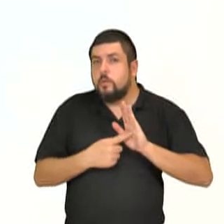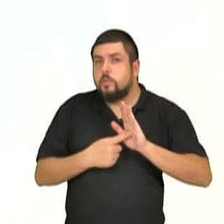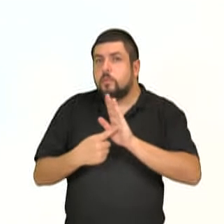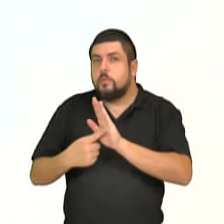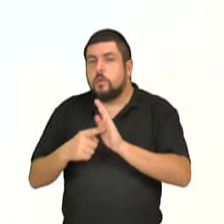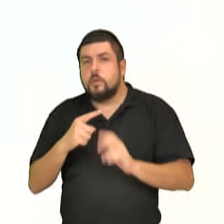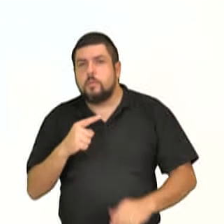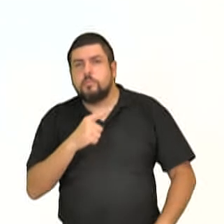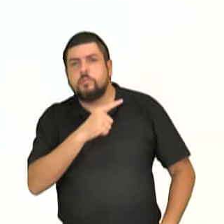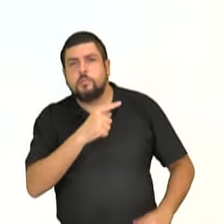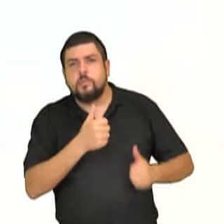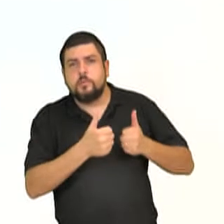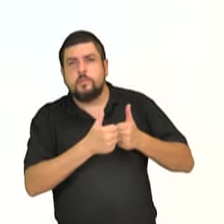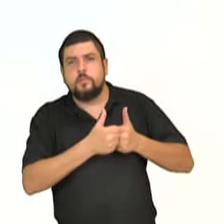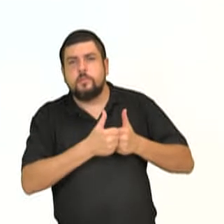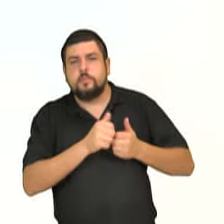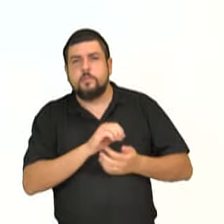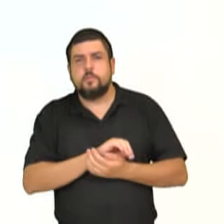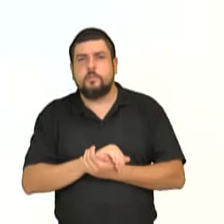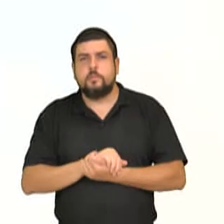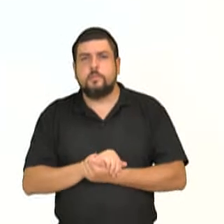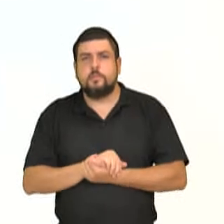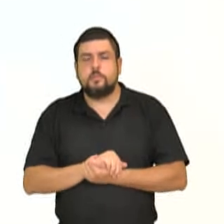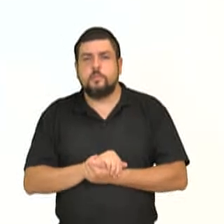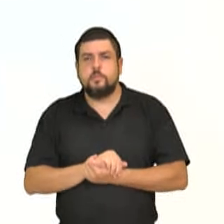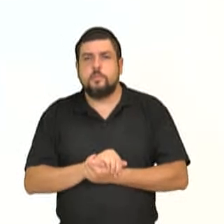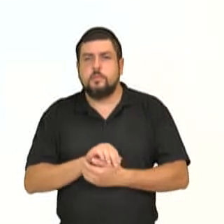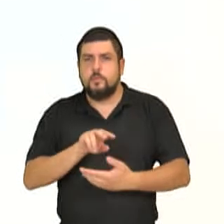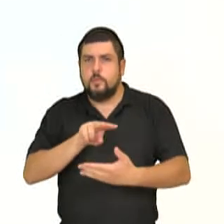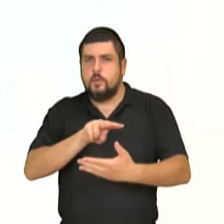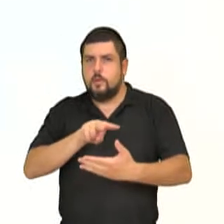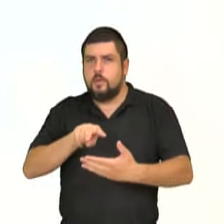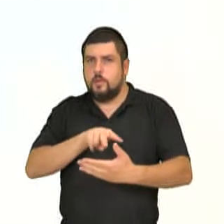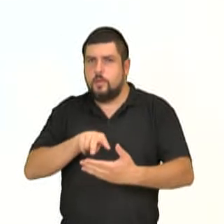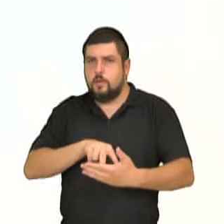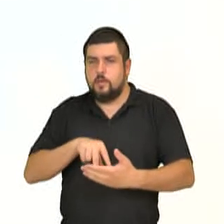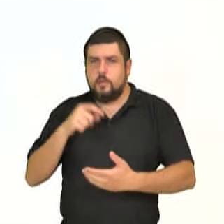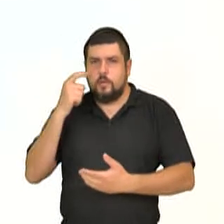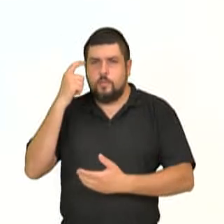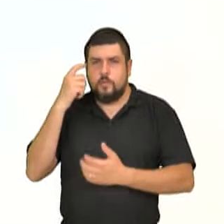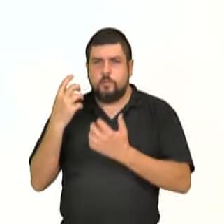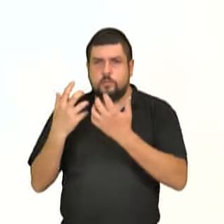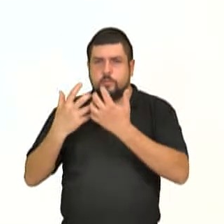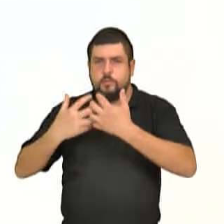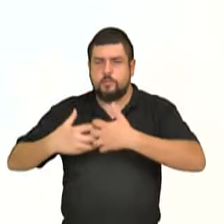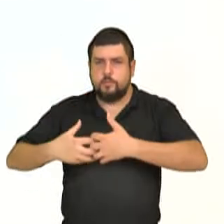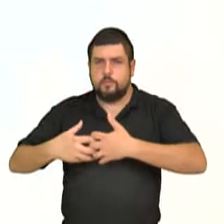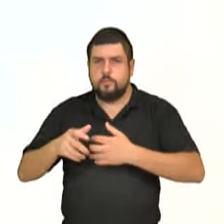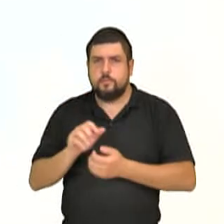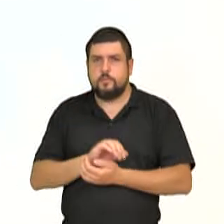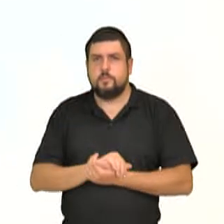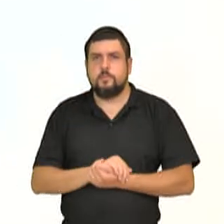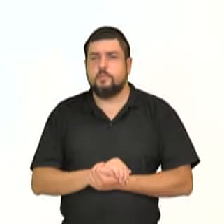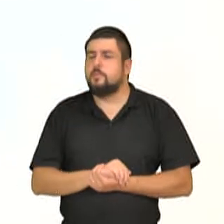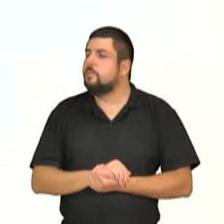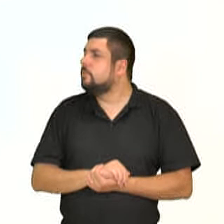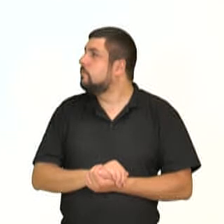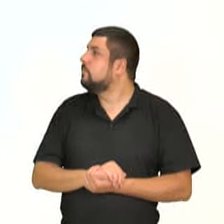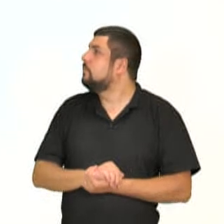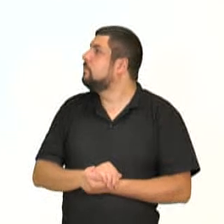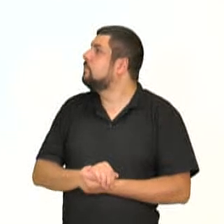aluno. A ler e reflexionar. Então, vamos ler aqui. Esse dia